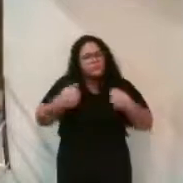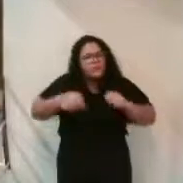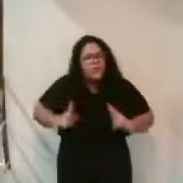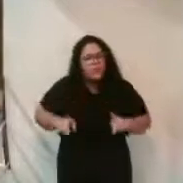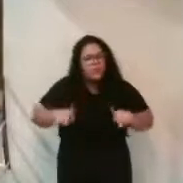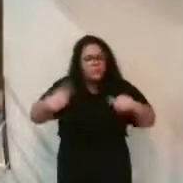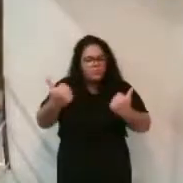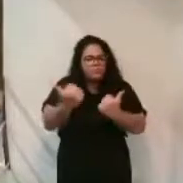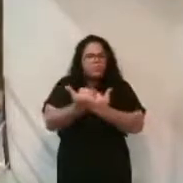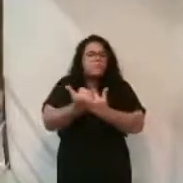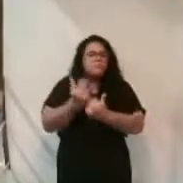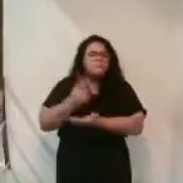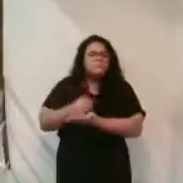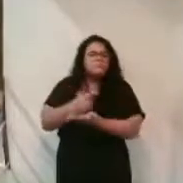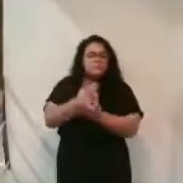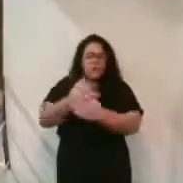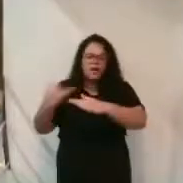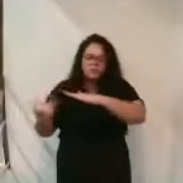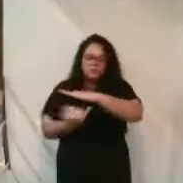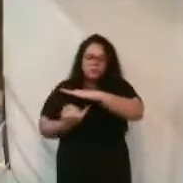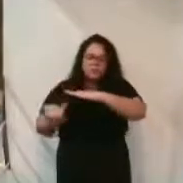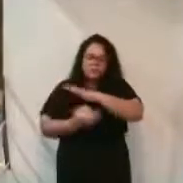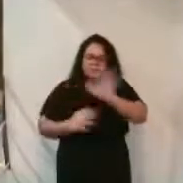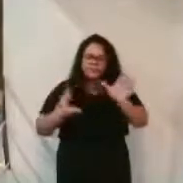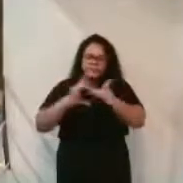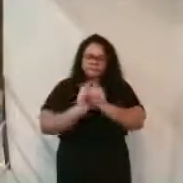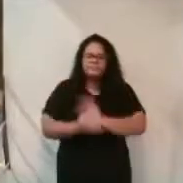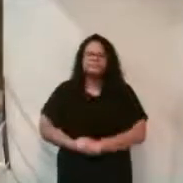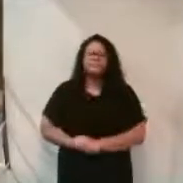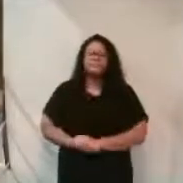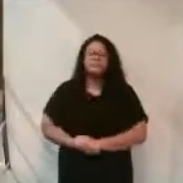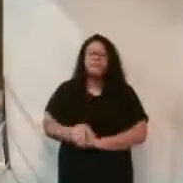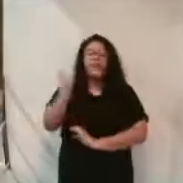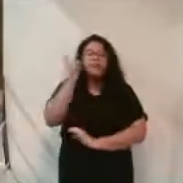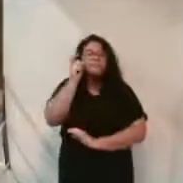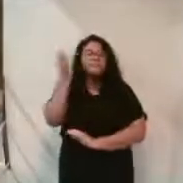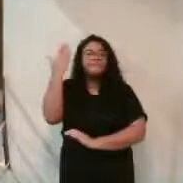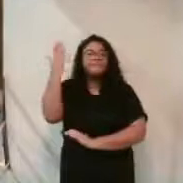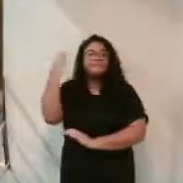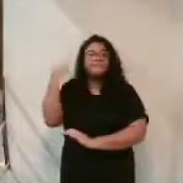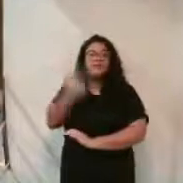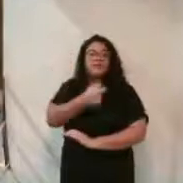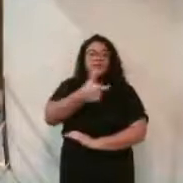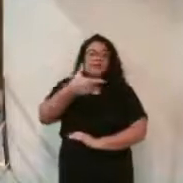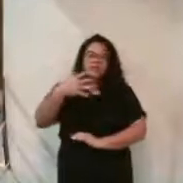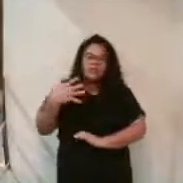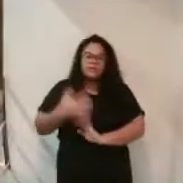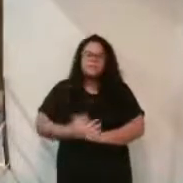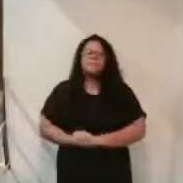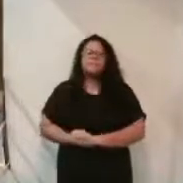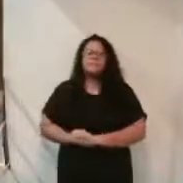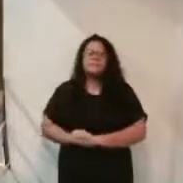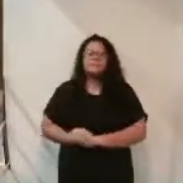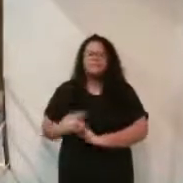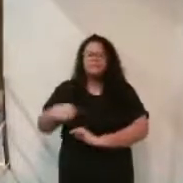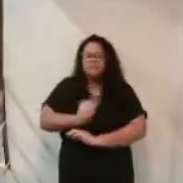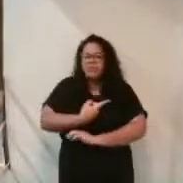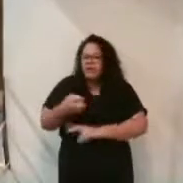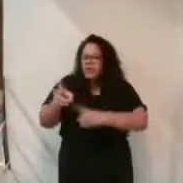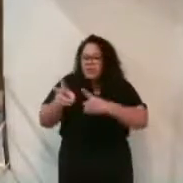é interessante que, logo lá no começo, 2014, 15, 16, a gente não nota evolução